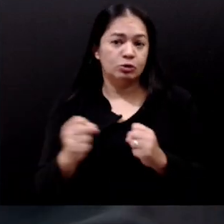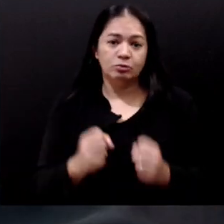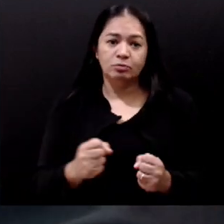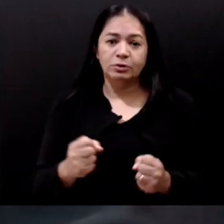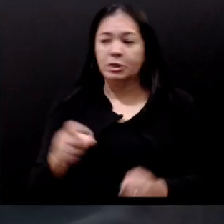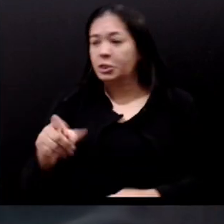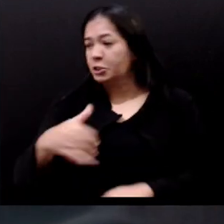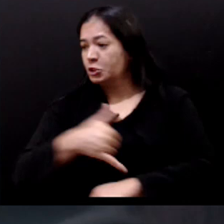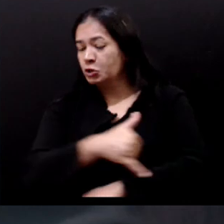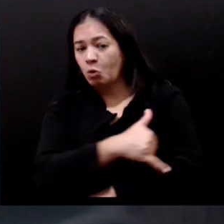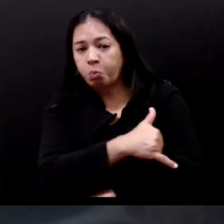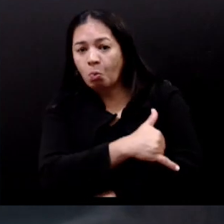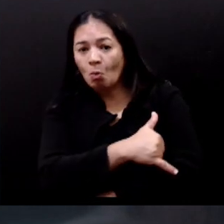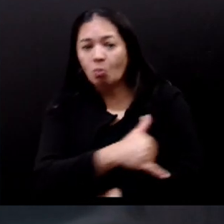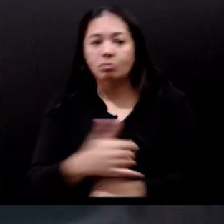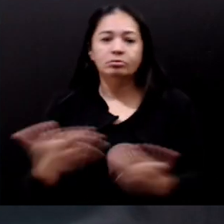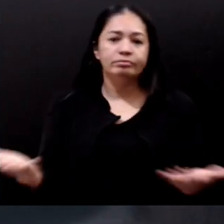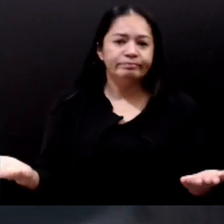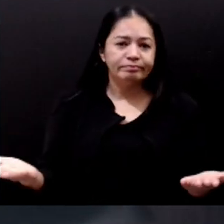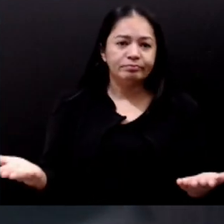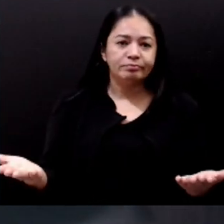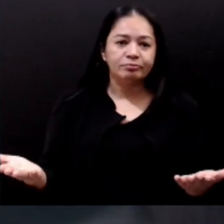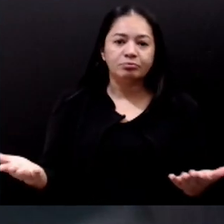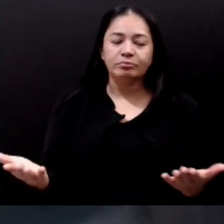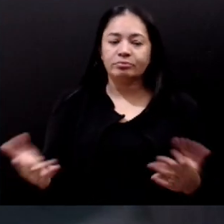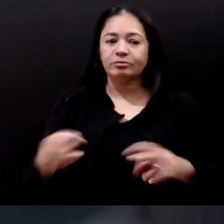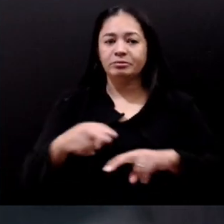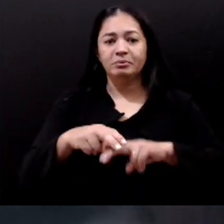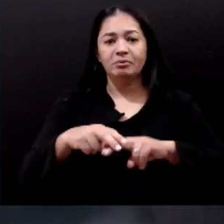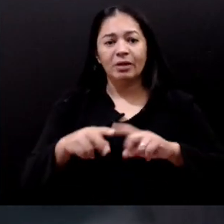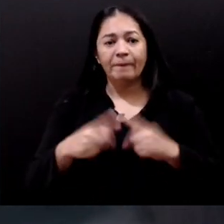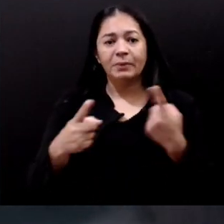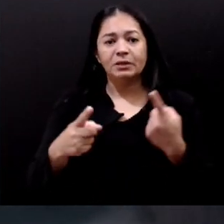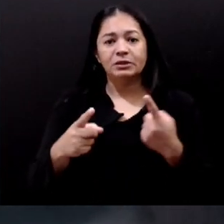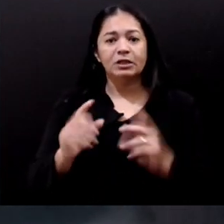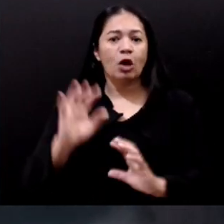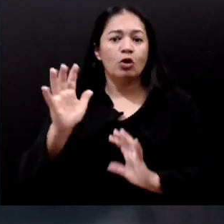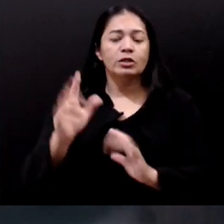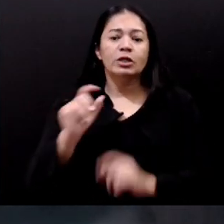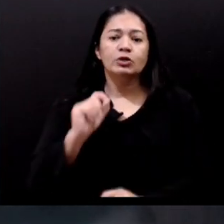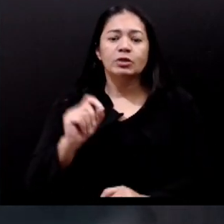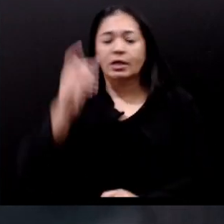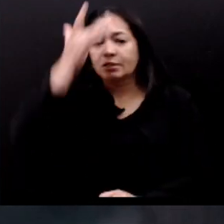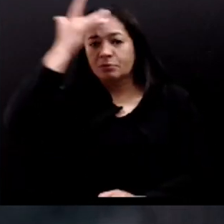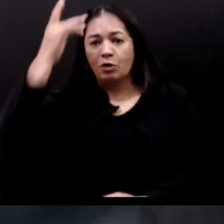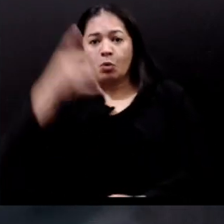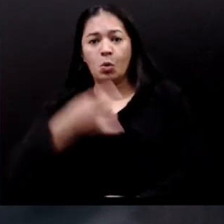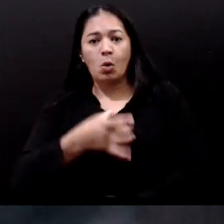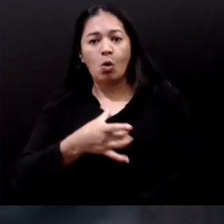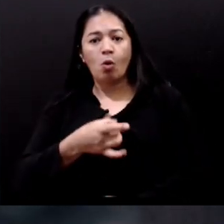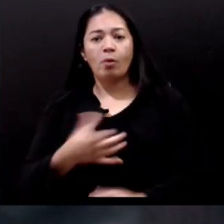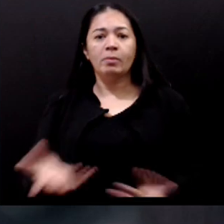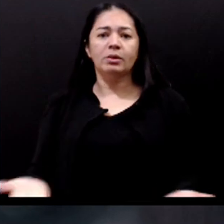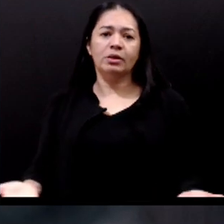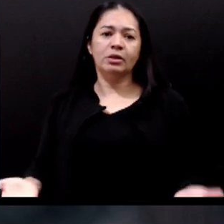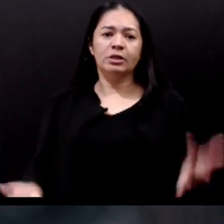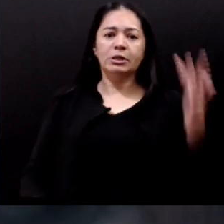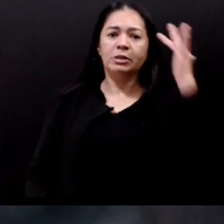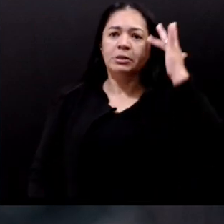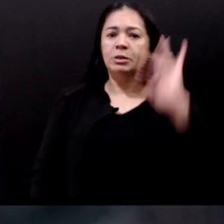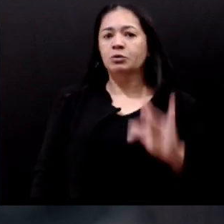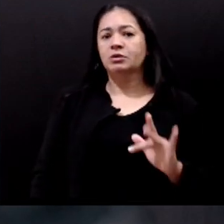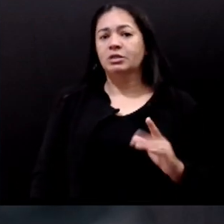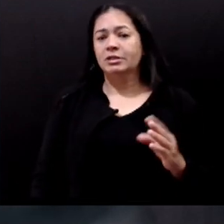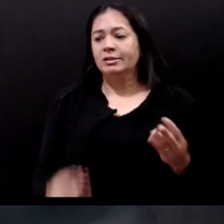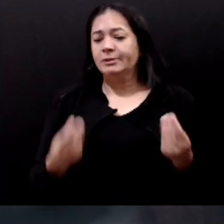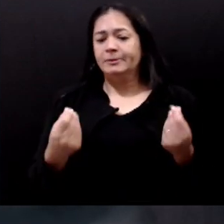engorda. E ele causa muito medo nas pessoas. Então elas não sabem ao certo, ficam sempre em dúvida,